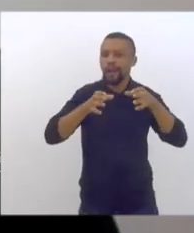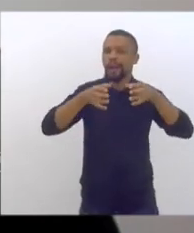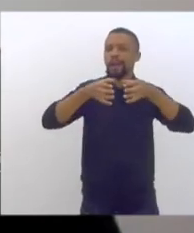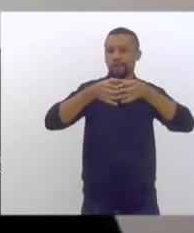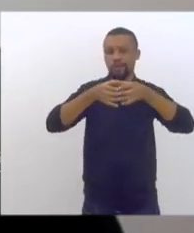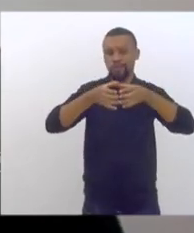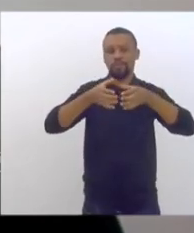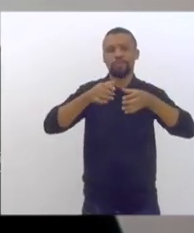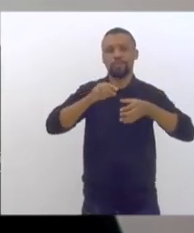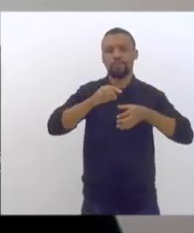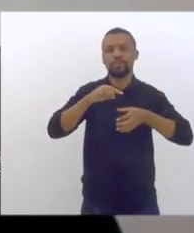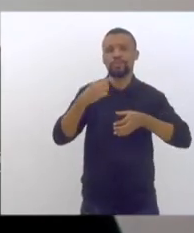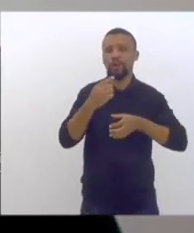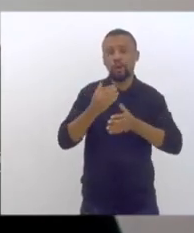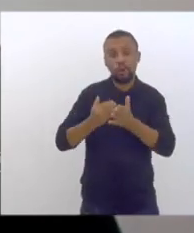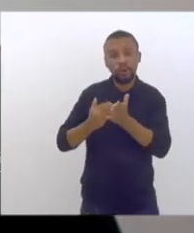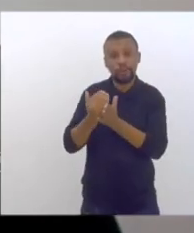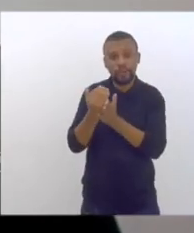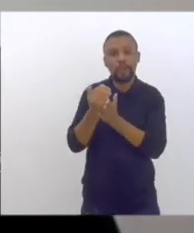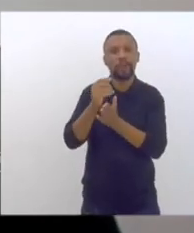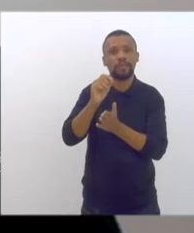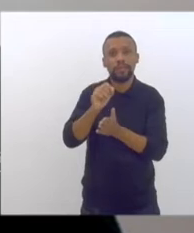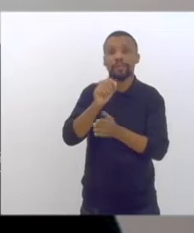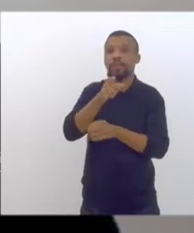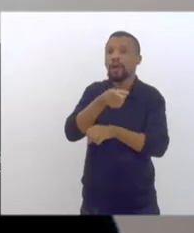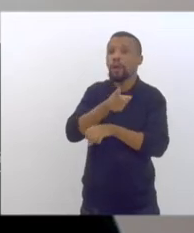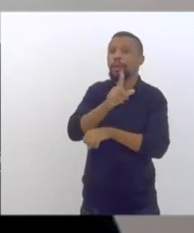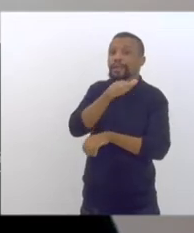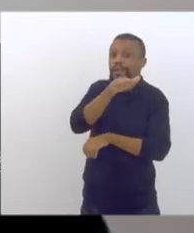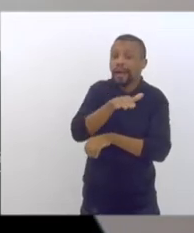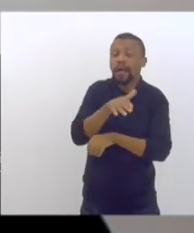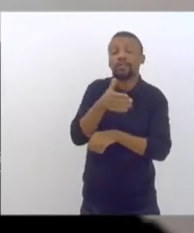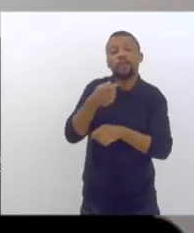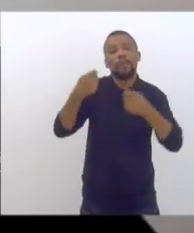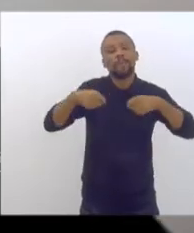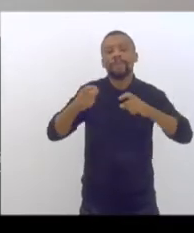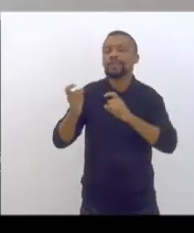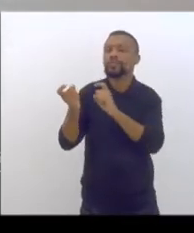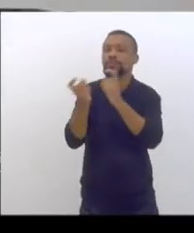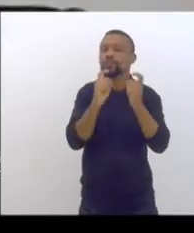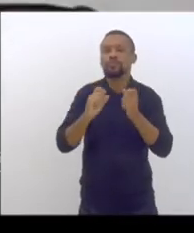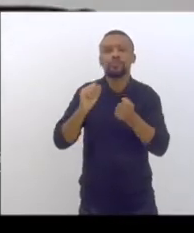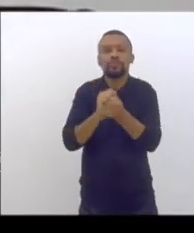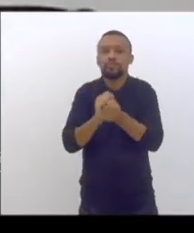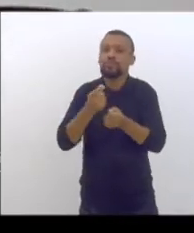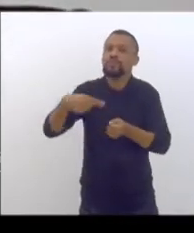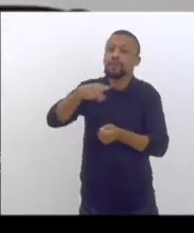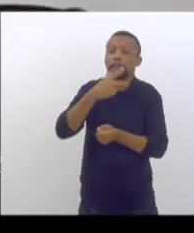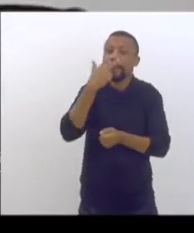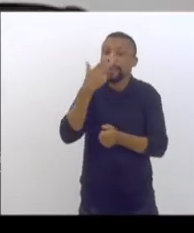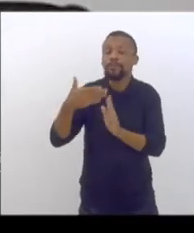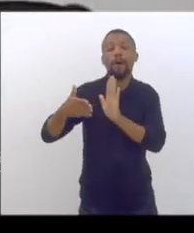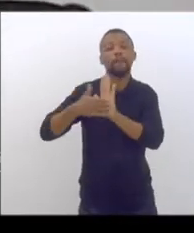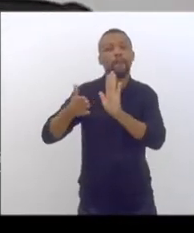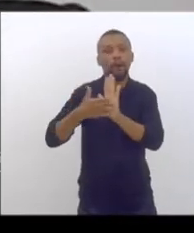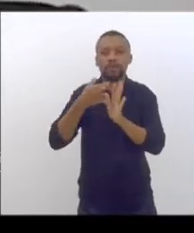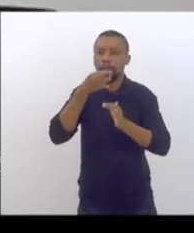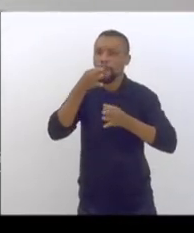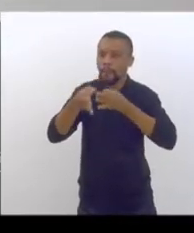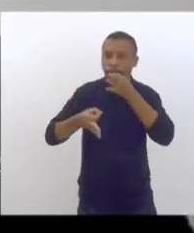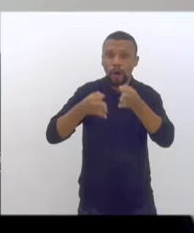se passaram a ser a partir das 13 horas de queria ter liberar e os com os senhores parece uma proporção entre vocês